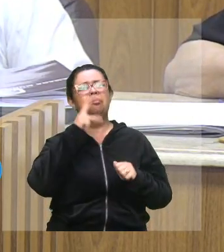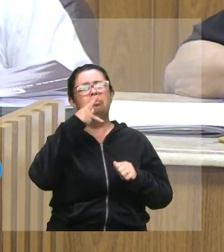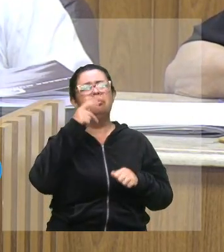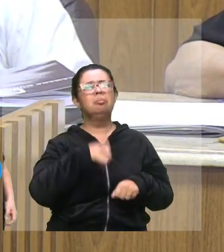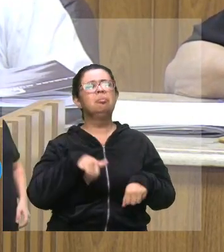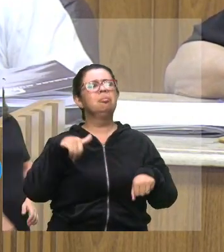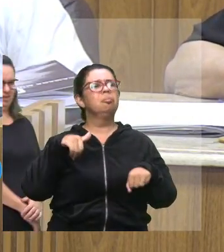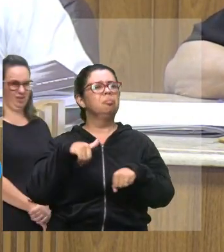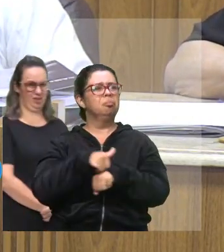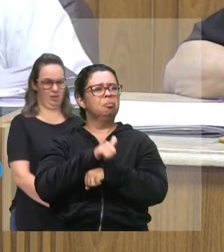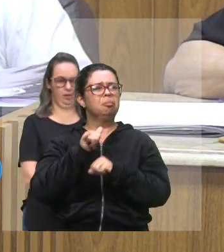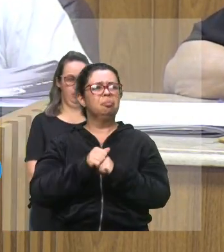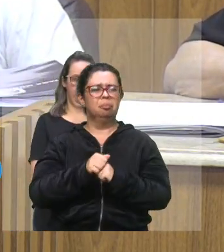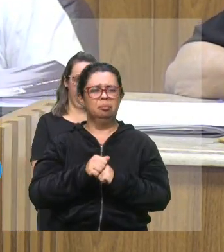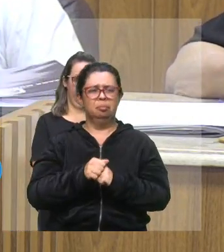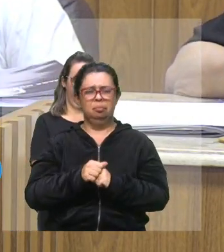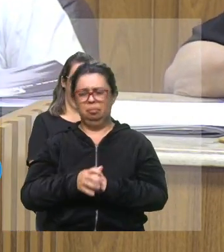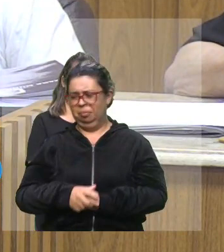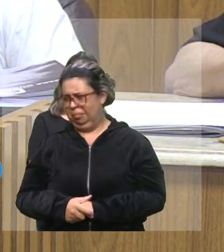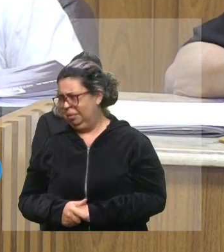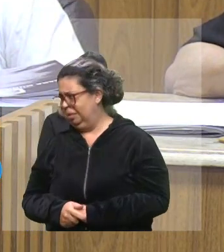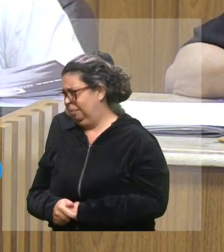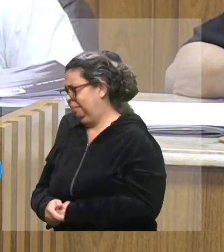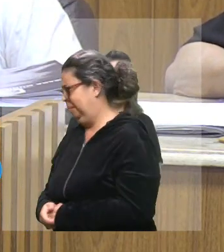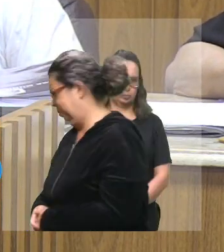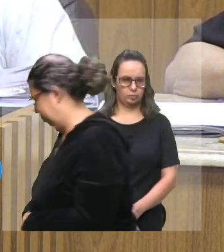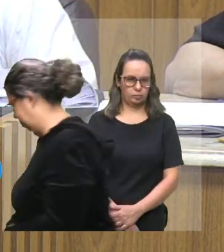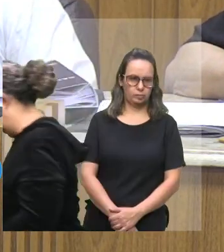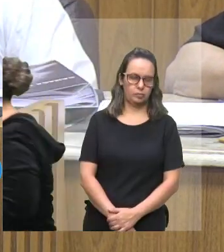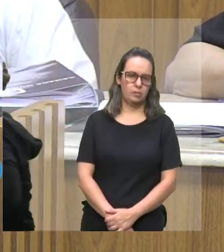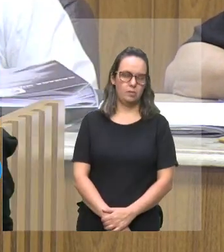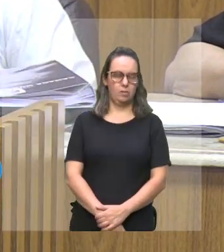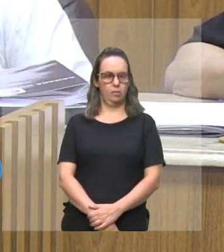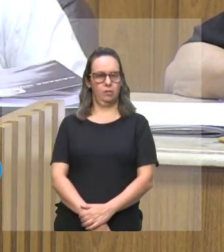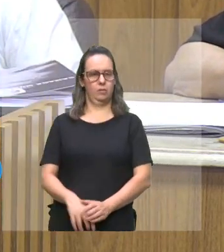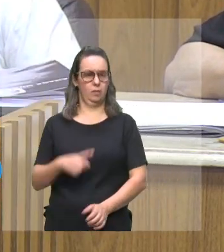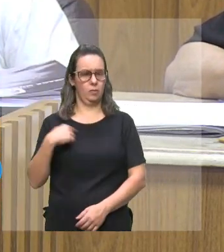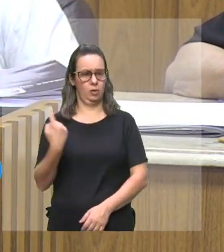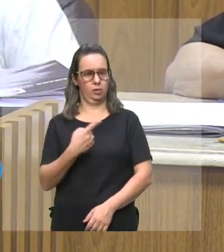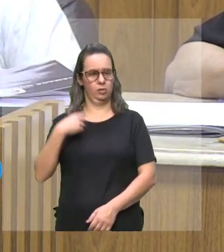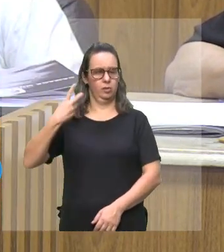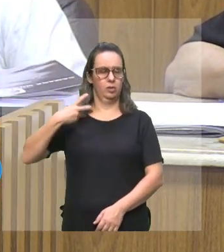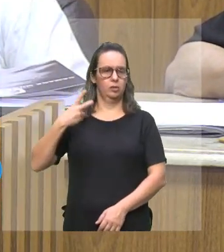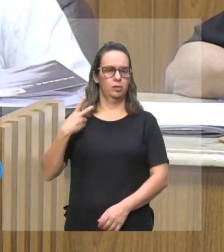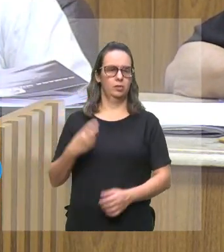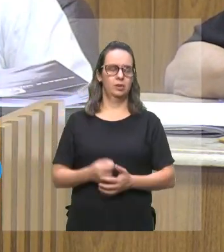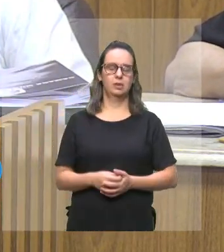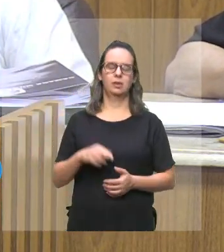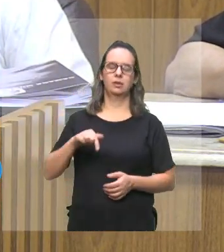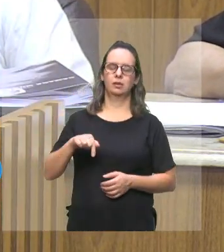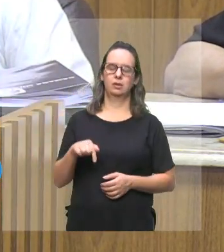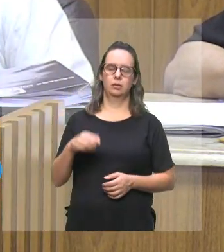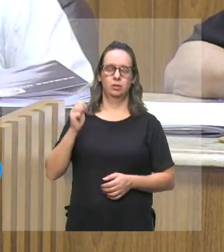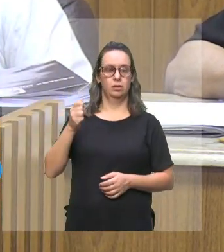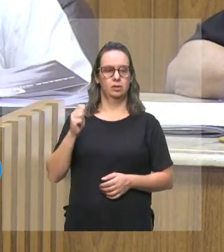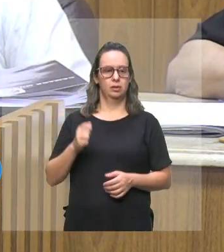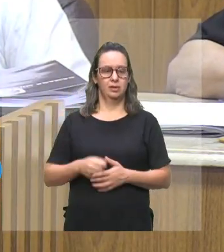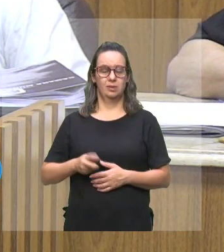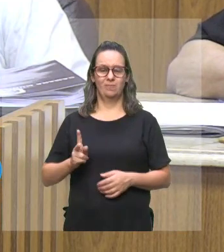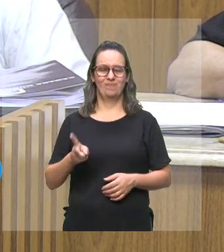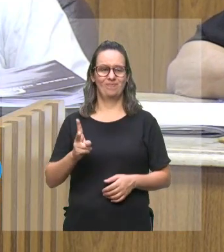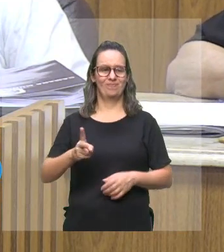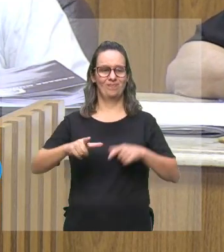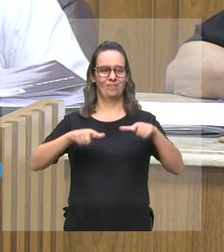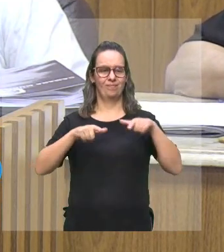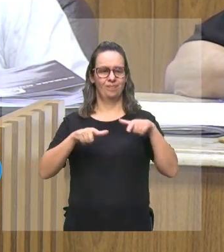de consideração com os vereadores assisenses que, durante seu mandato, trabalham incansavelmente